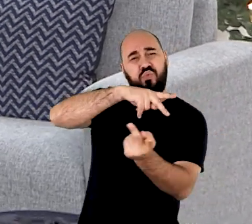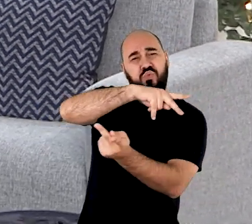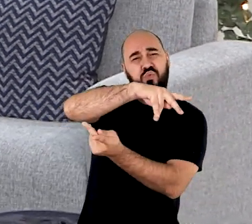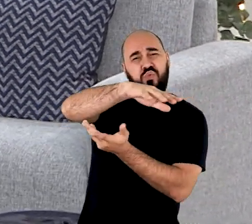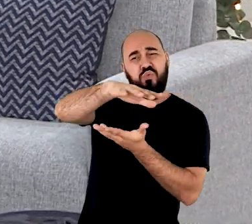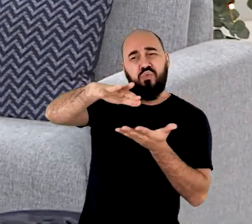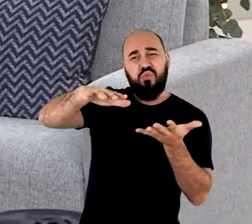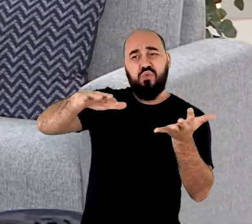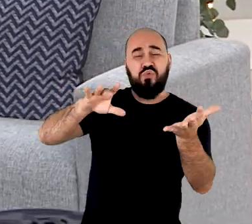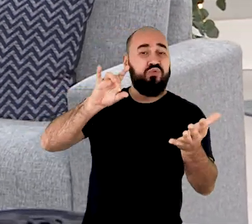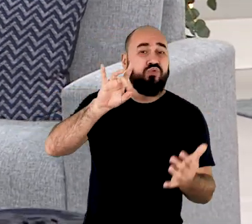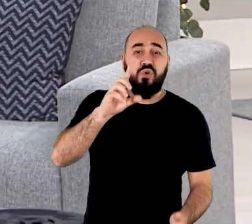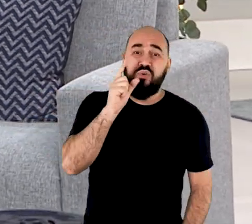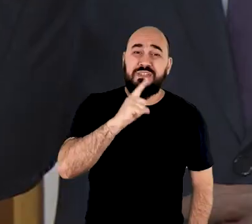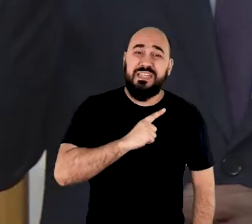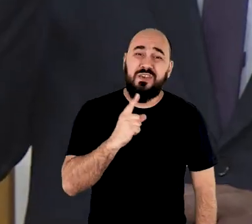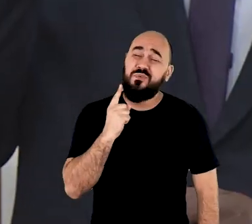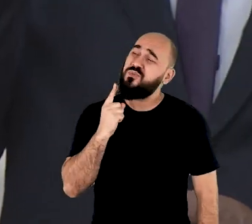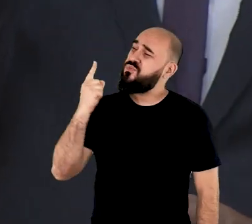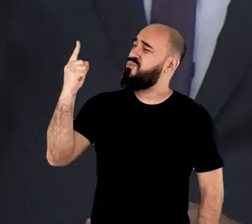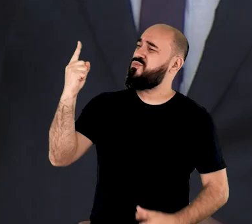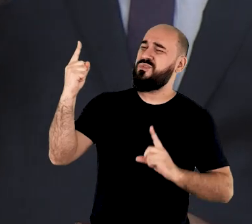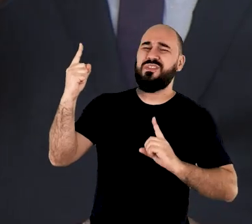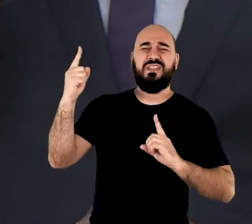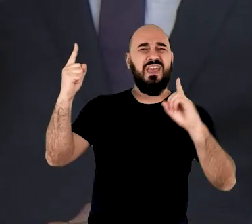Deus verdadeiro e que só tu